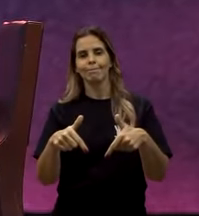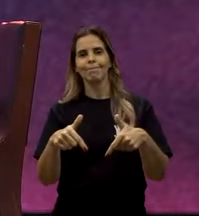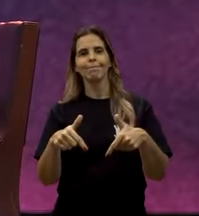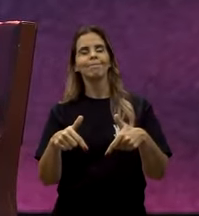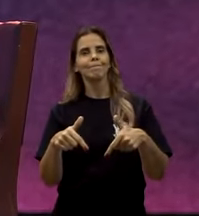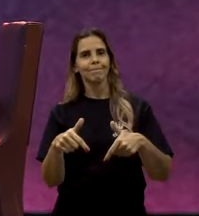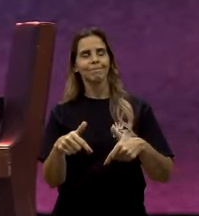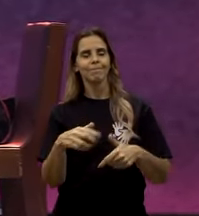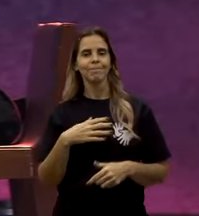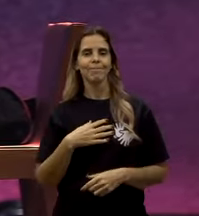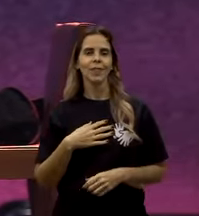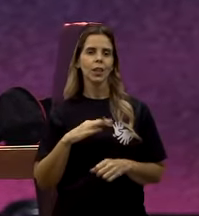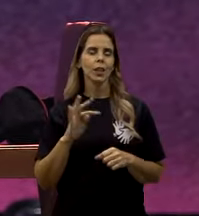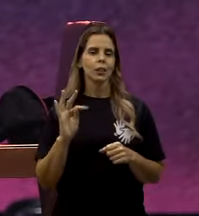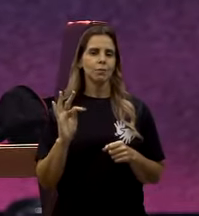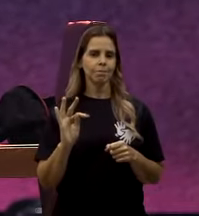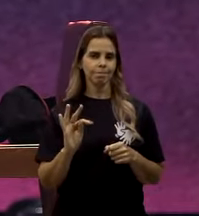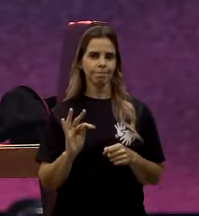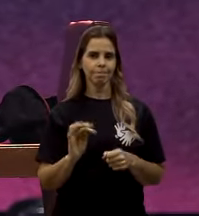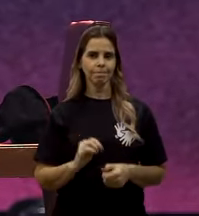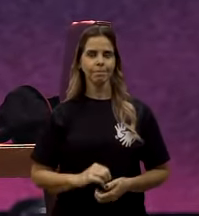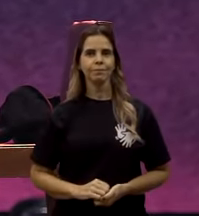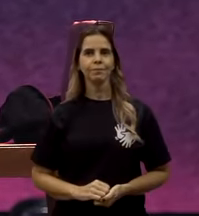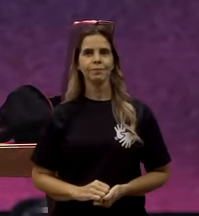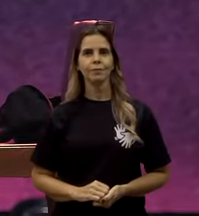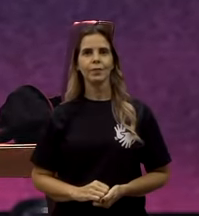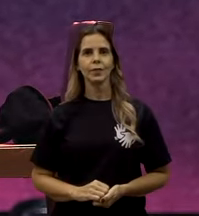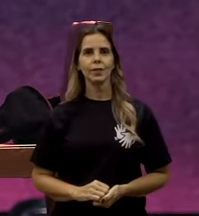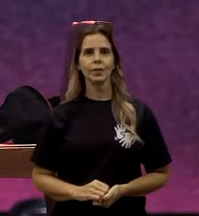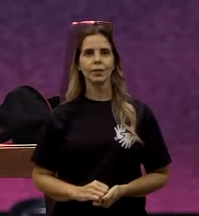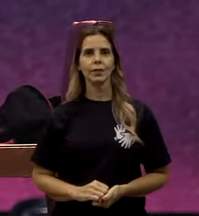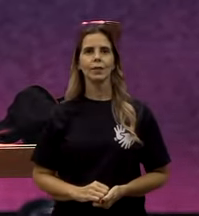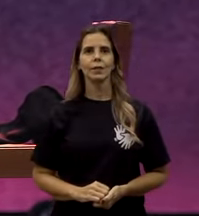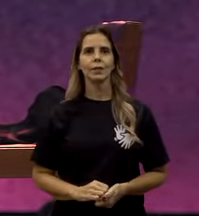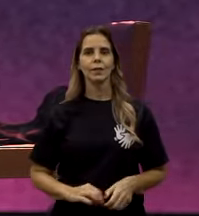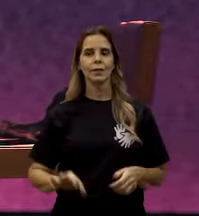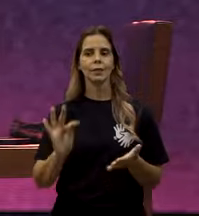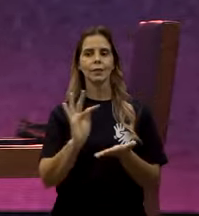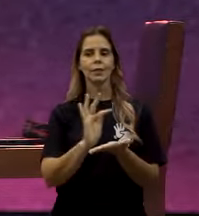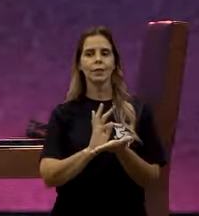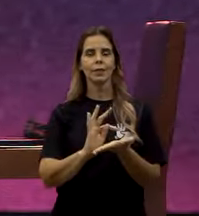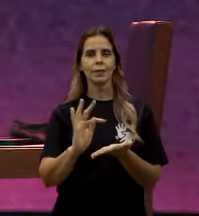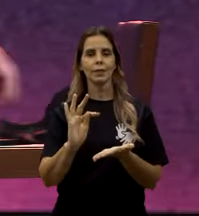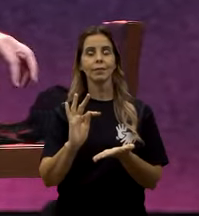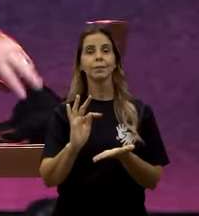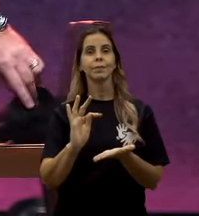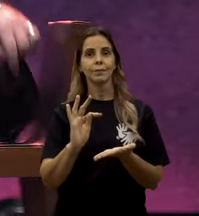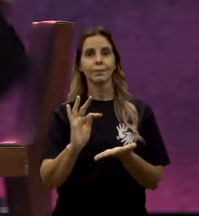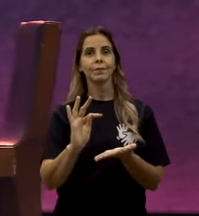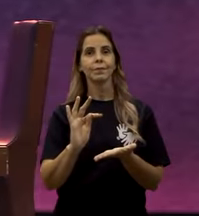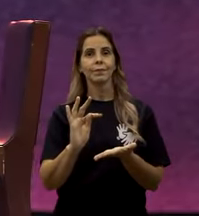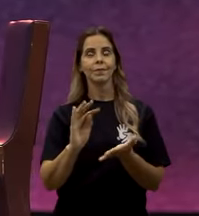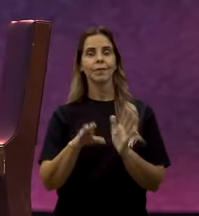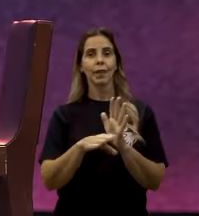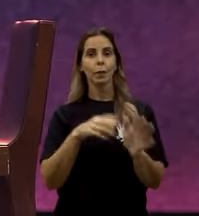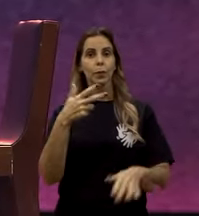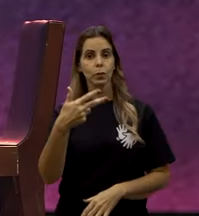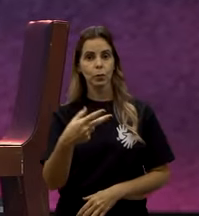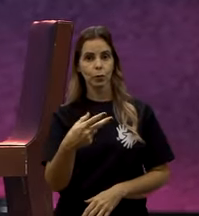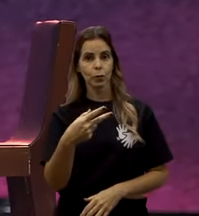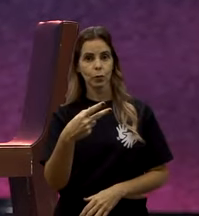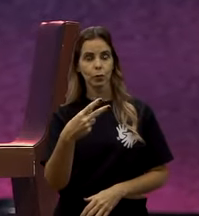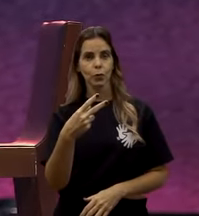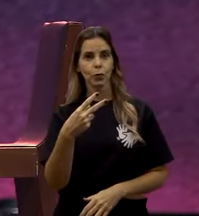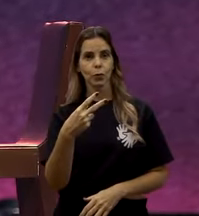escritor de Tiago diz assim no Capítulo 2 Versículo 17 lê comigo vai assim também a fé sem obra